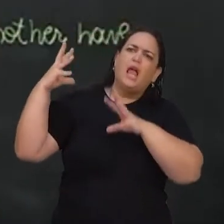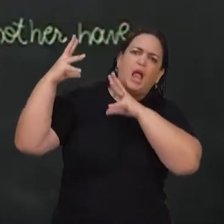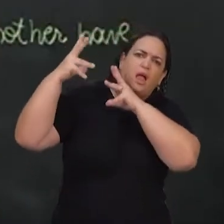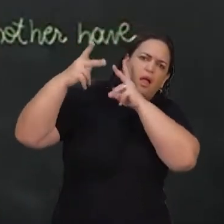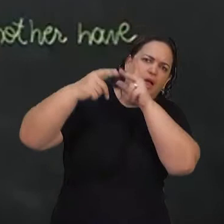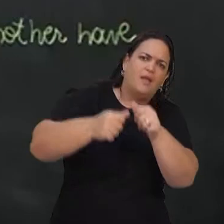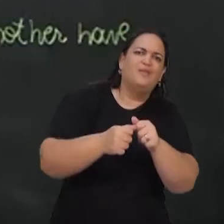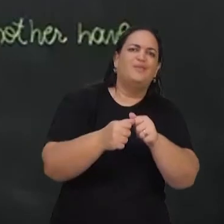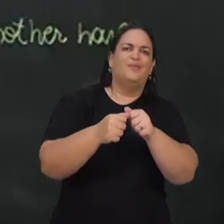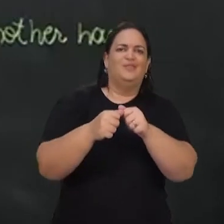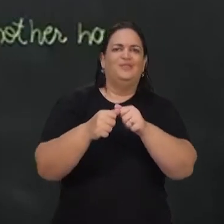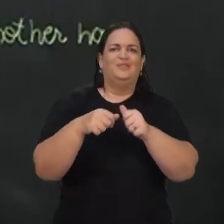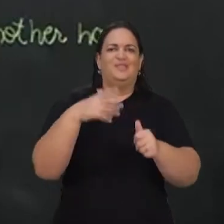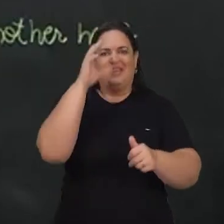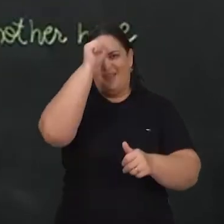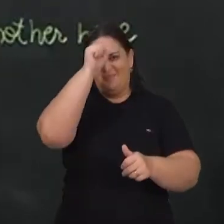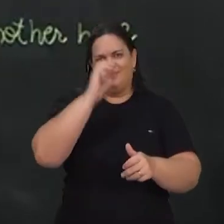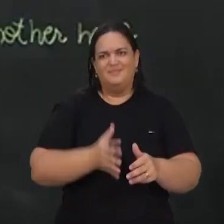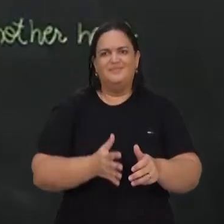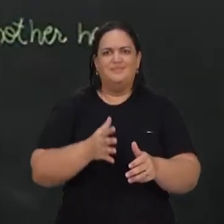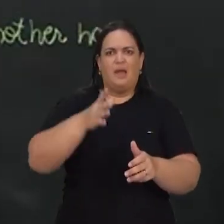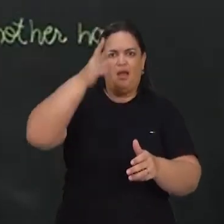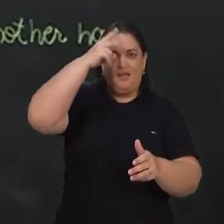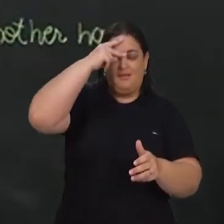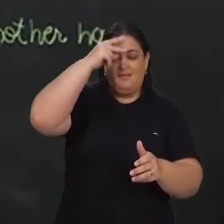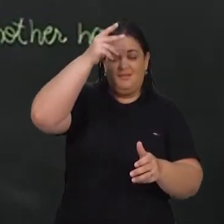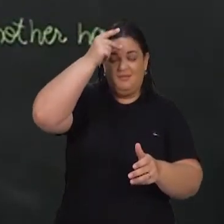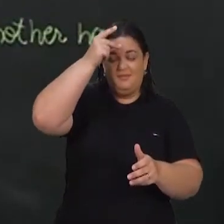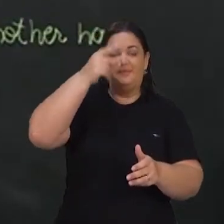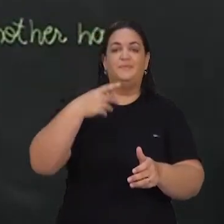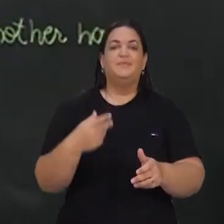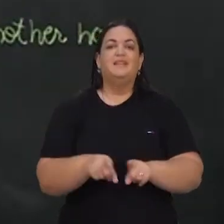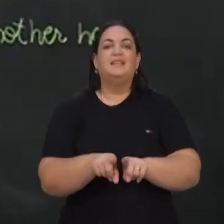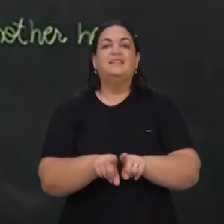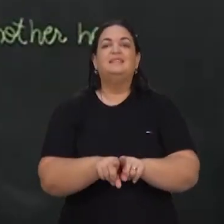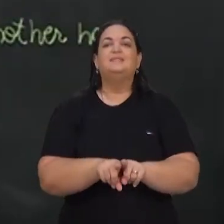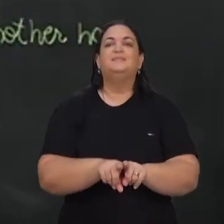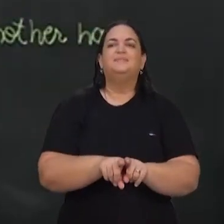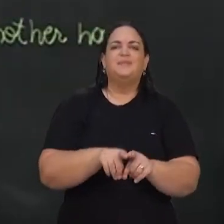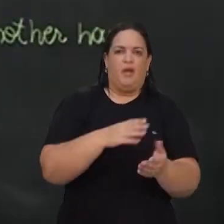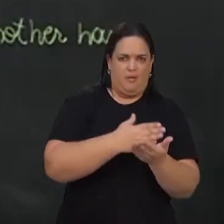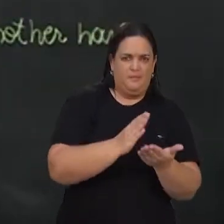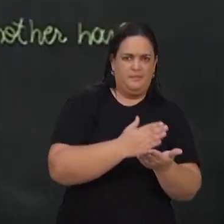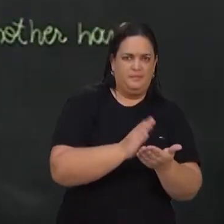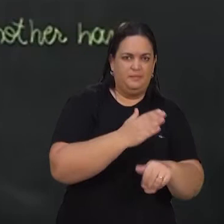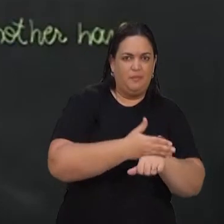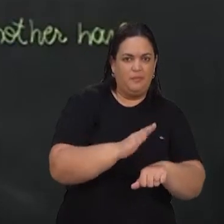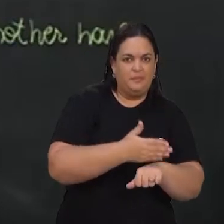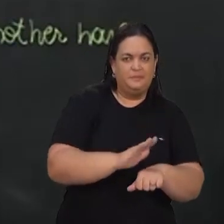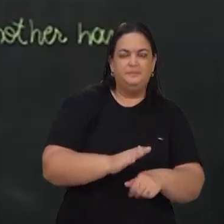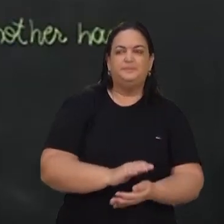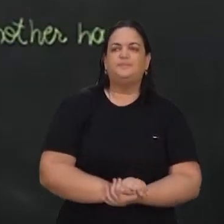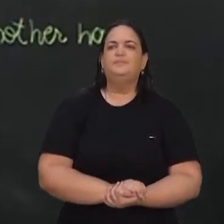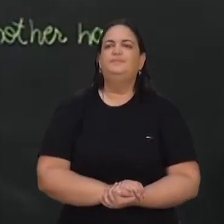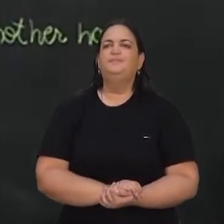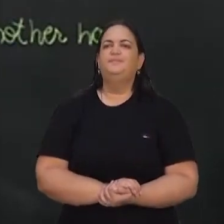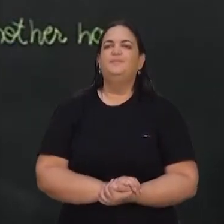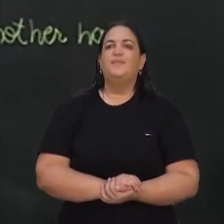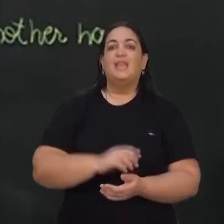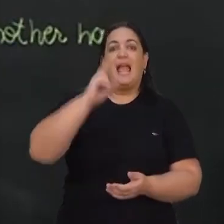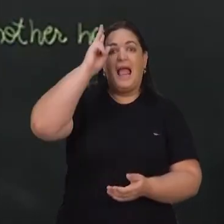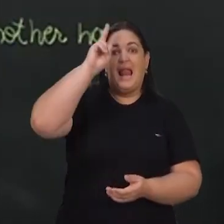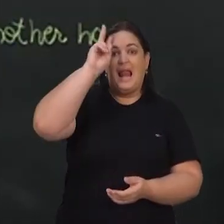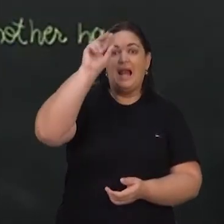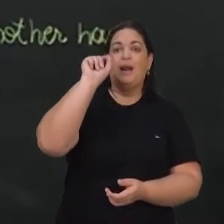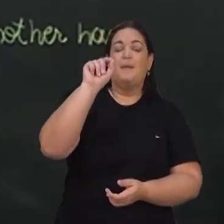um pouco mais dessa função social da comunicação da linguagem. Vamos colocar ela em prática então, tá? Primeira coisa, vamos